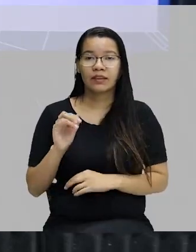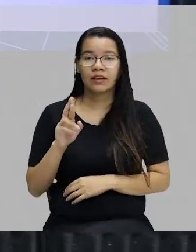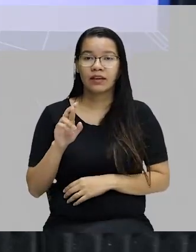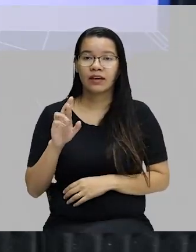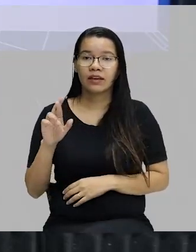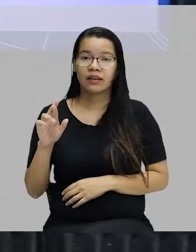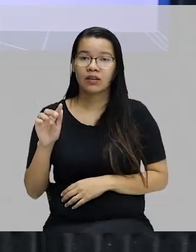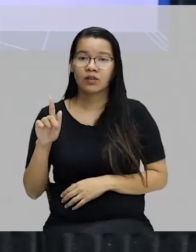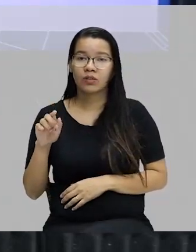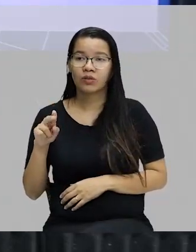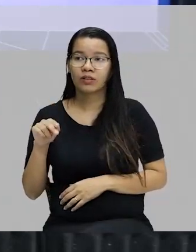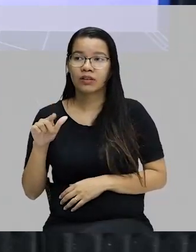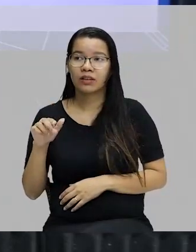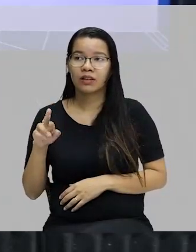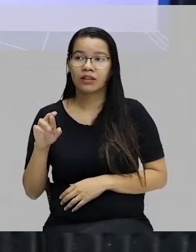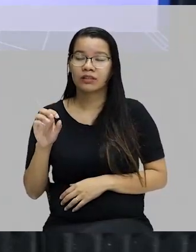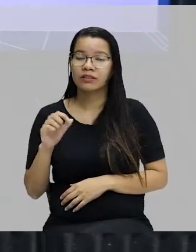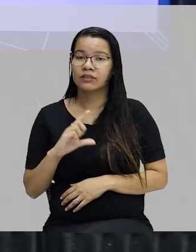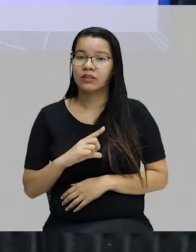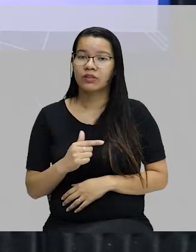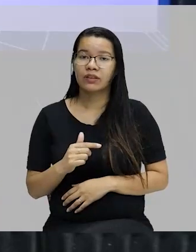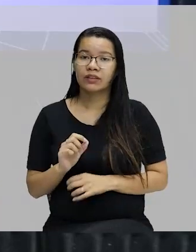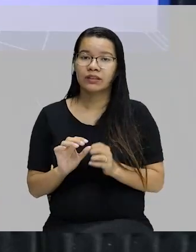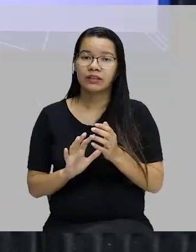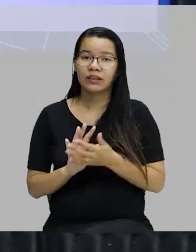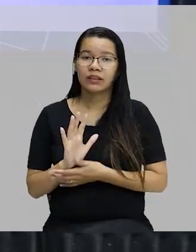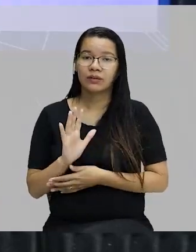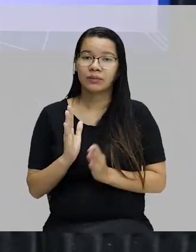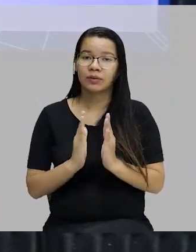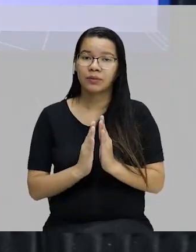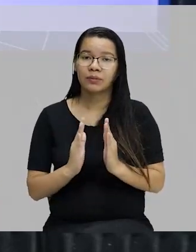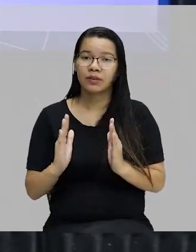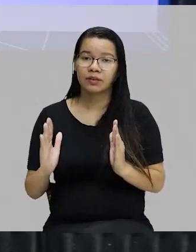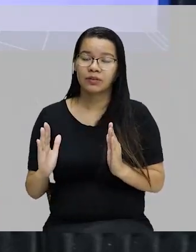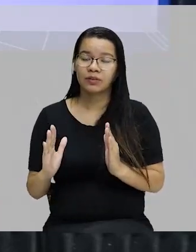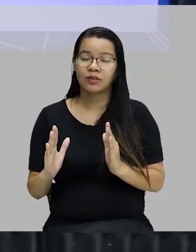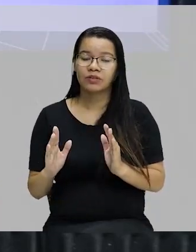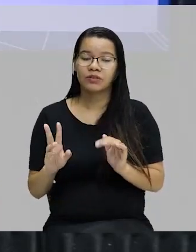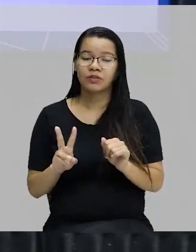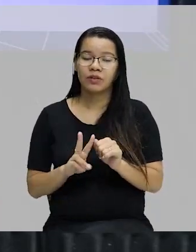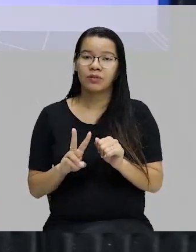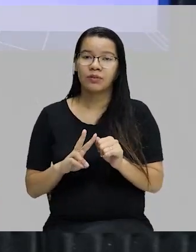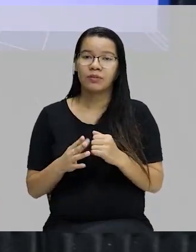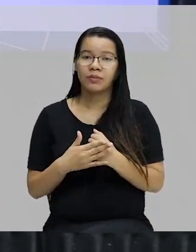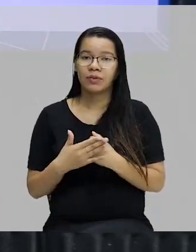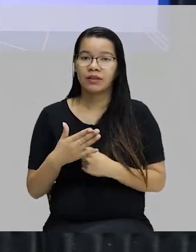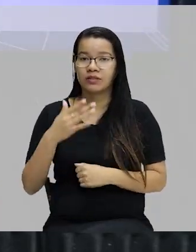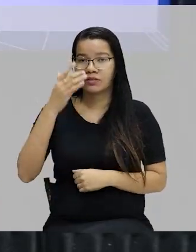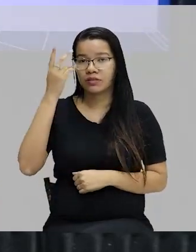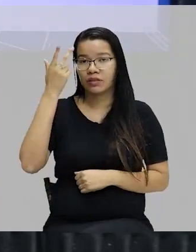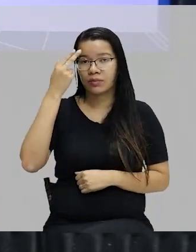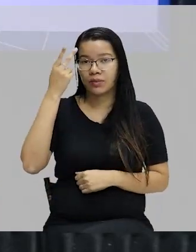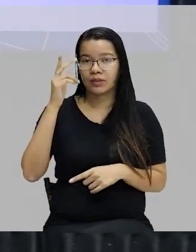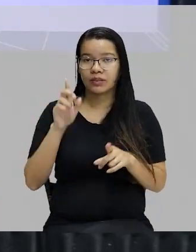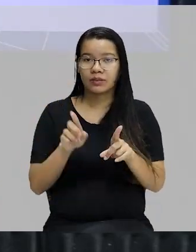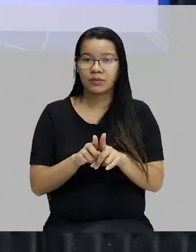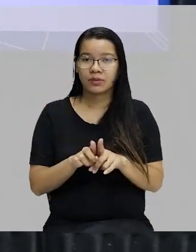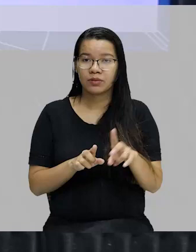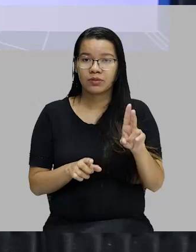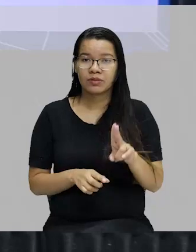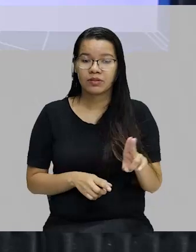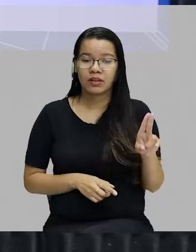de escrita da língua inglesa. E o advérbio mais comum e mais usado é justamente a palavrinha well. Good